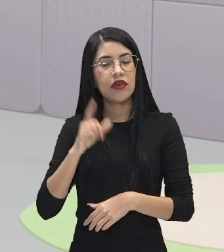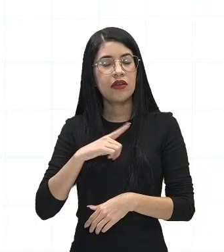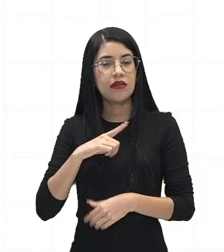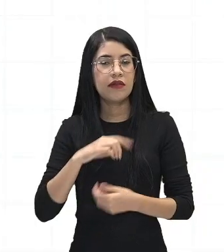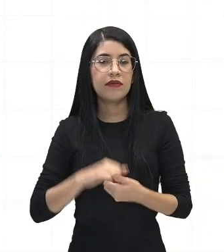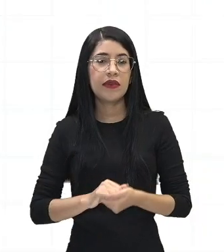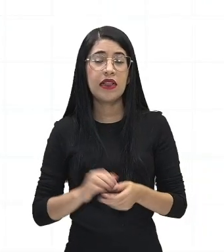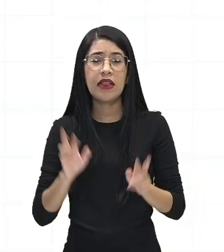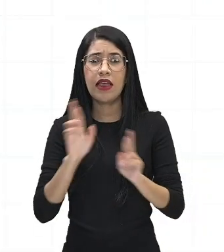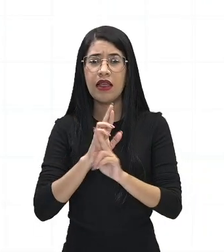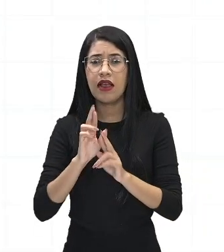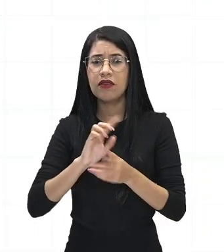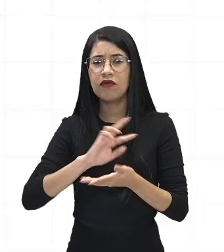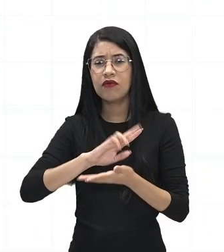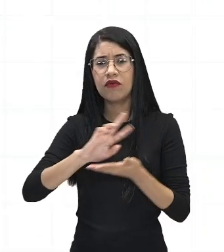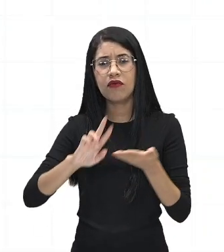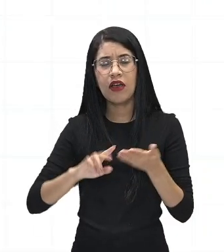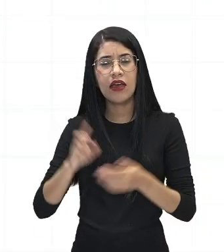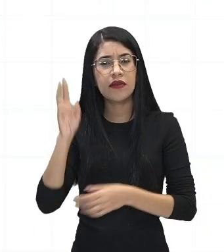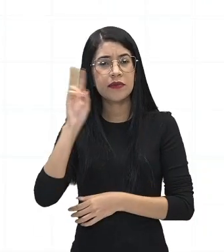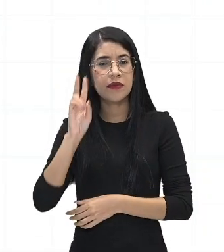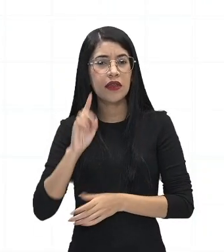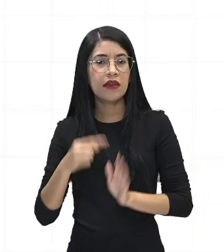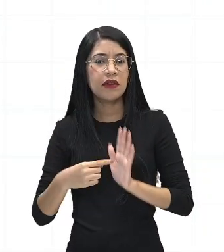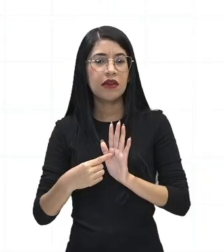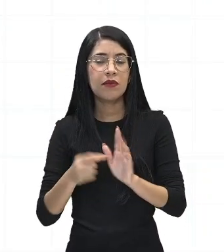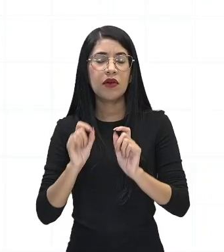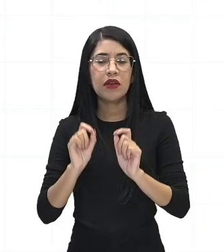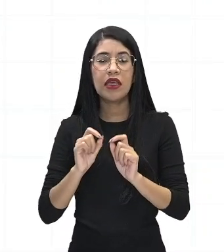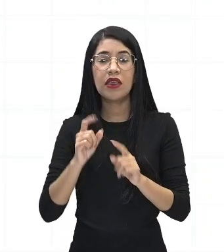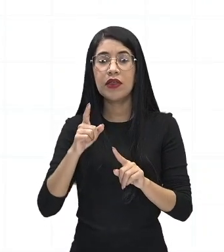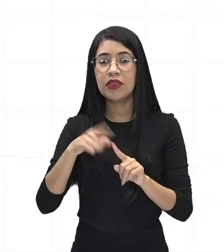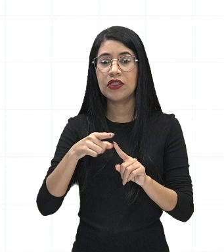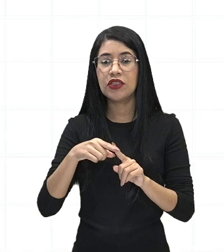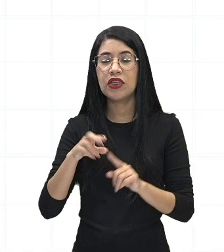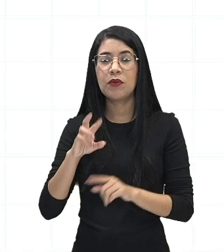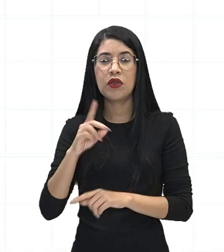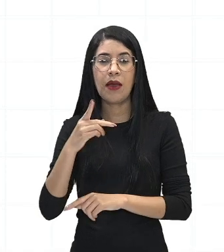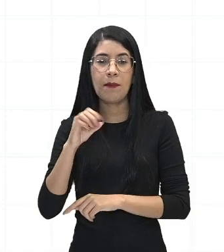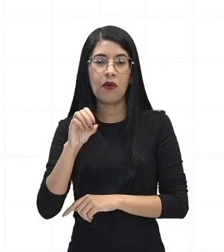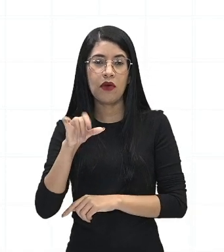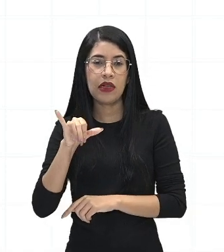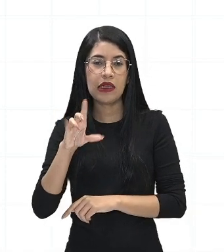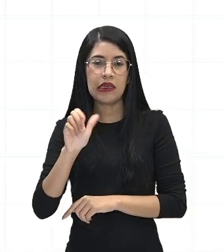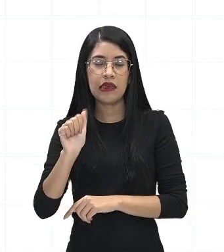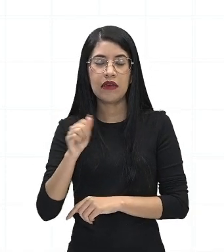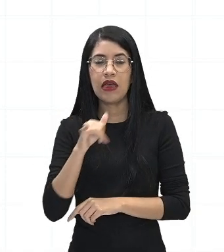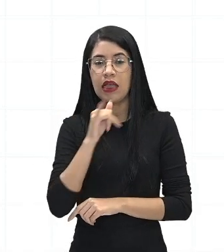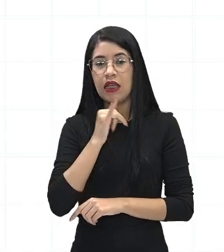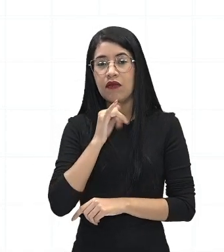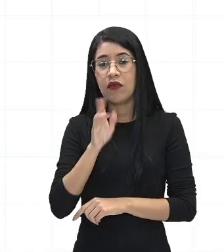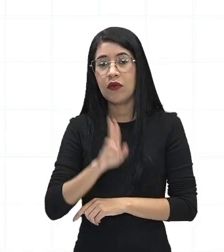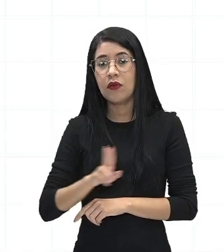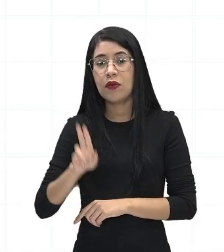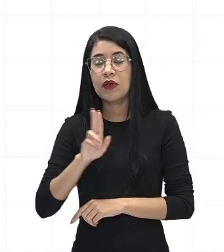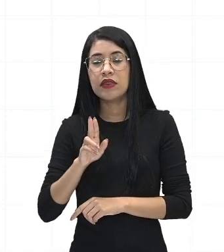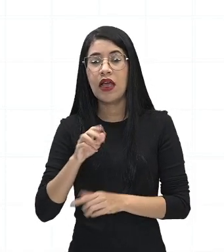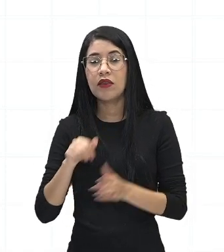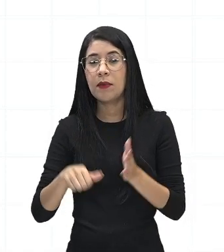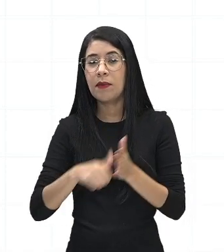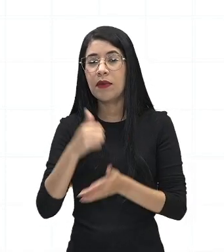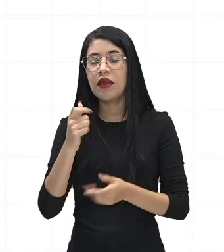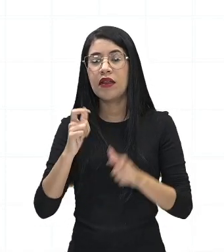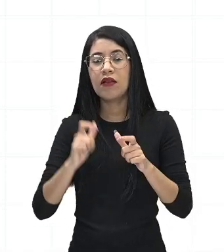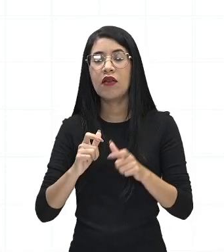existem relatos históricos que indicam que as roldanas, por exemplo, elas foram aí usadas pela primeira vez